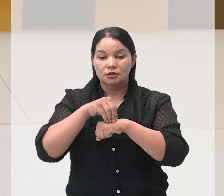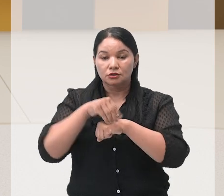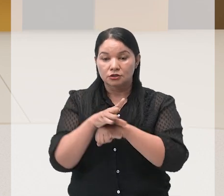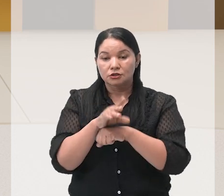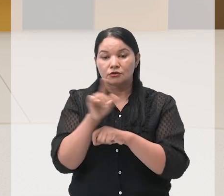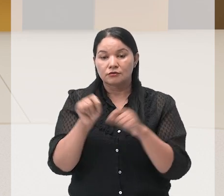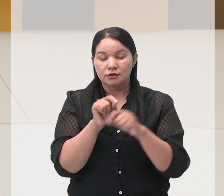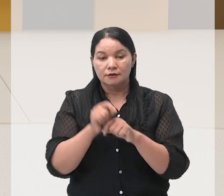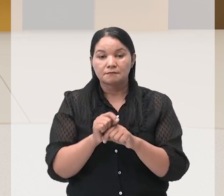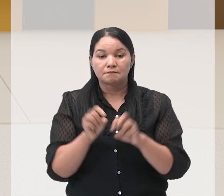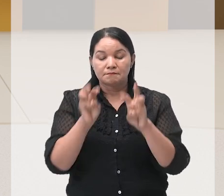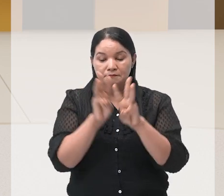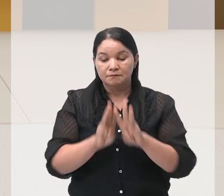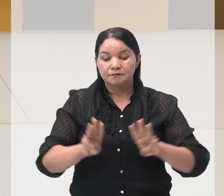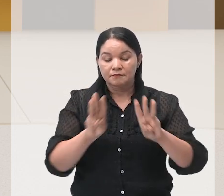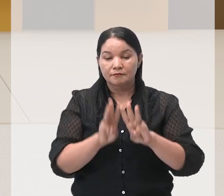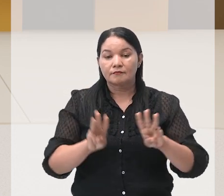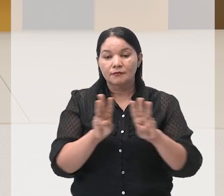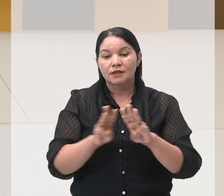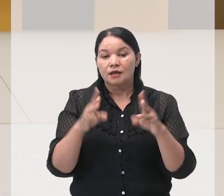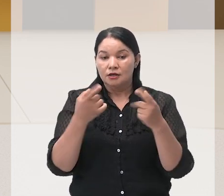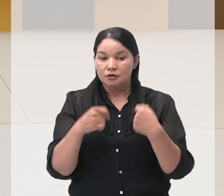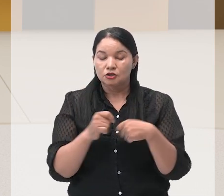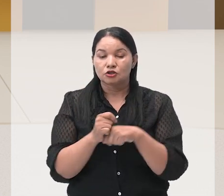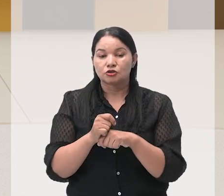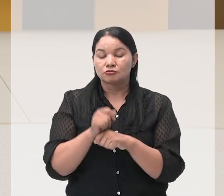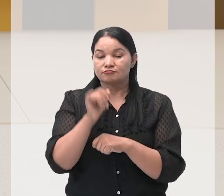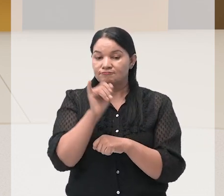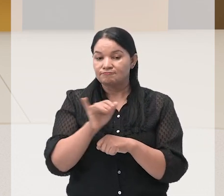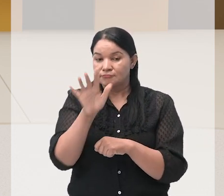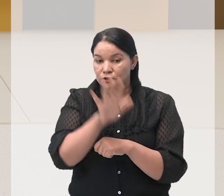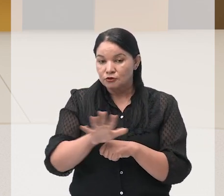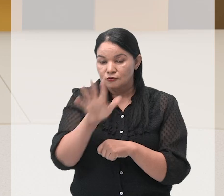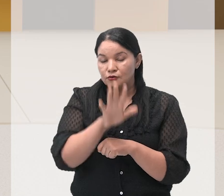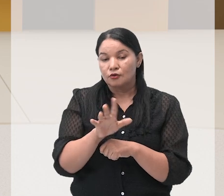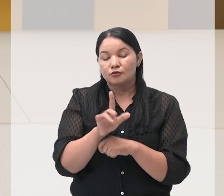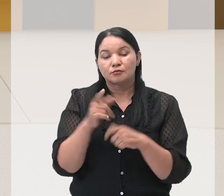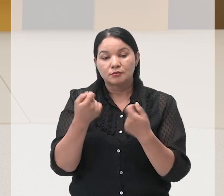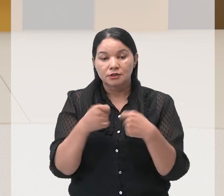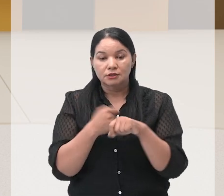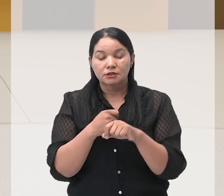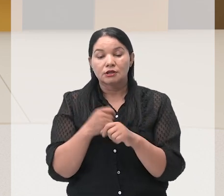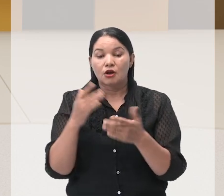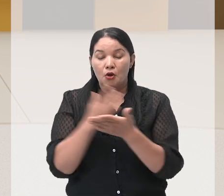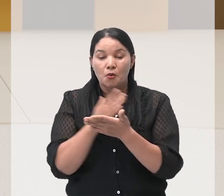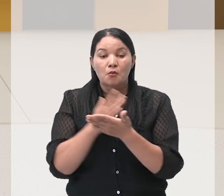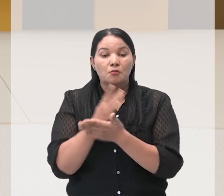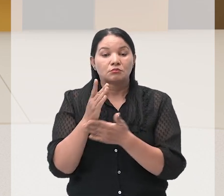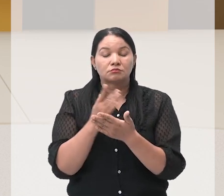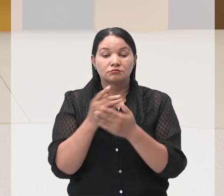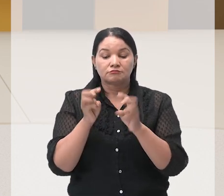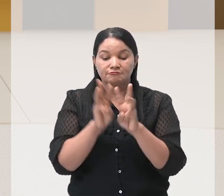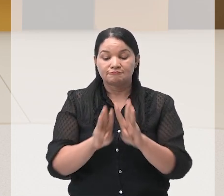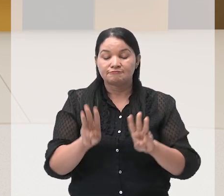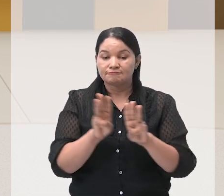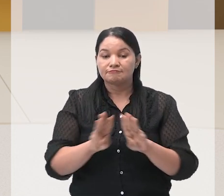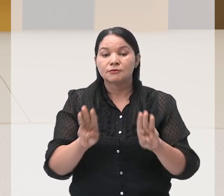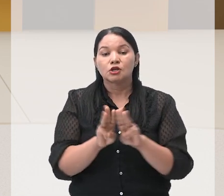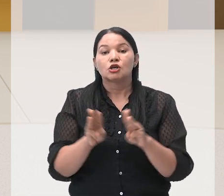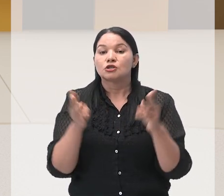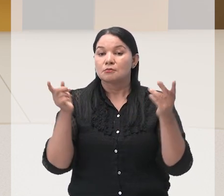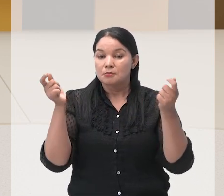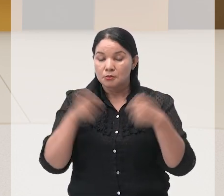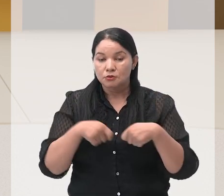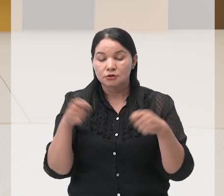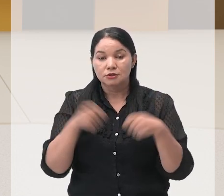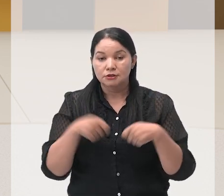sites que fazem essa checagem para ver se aquele fato é um fake,